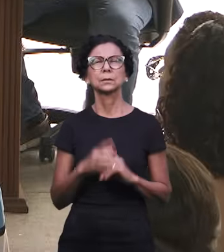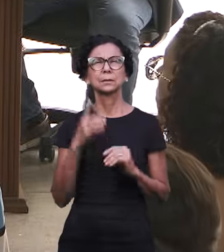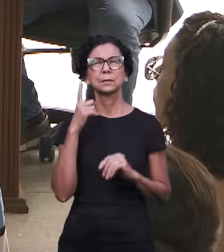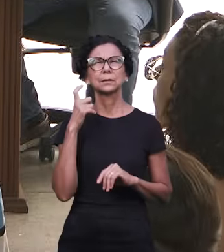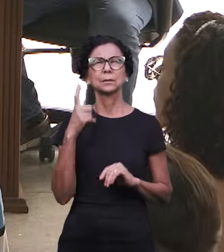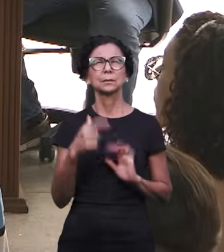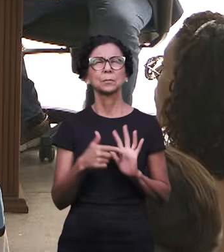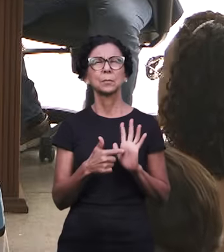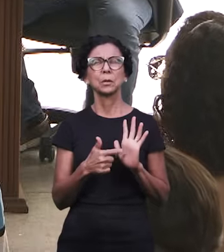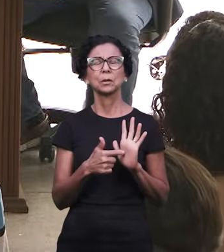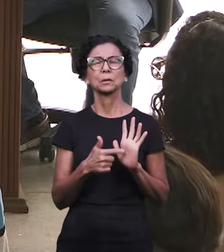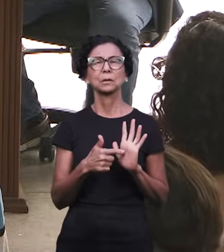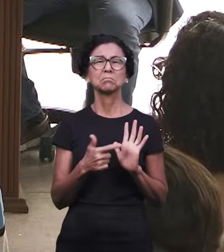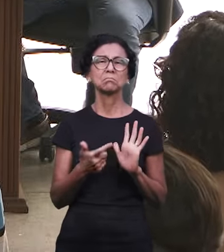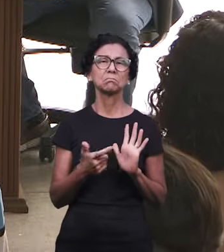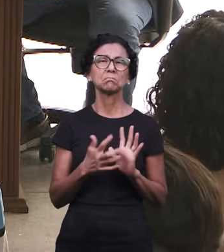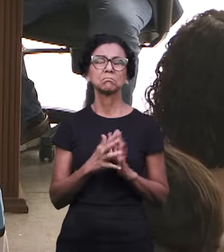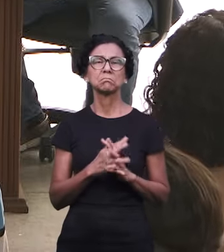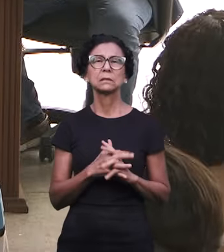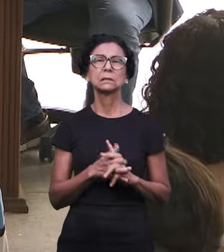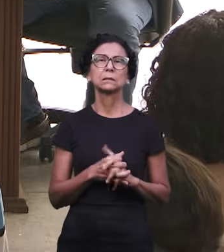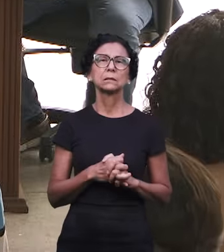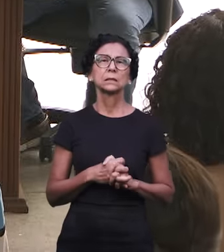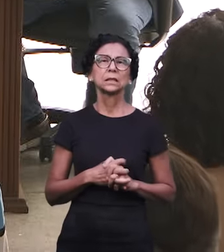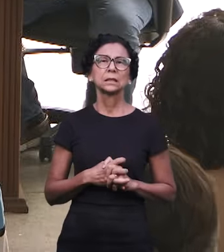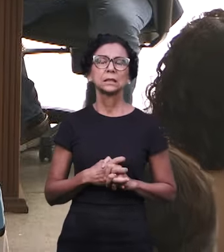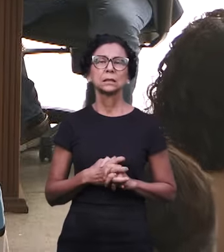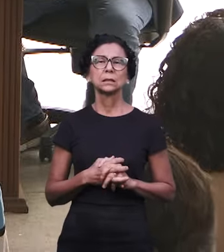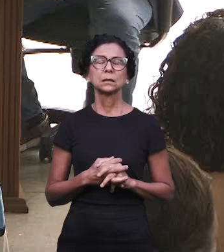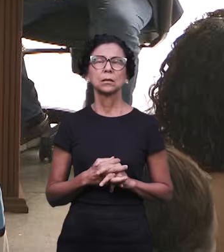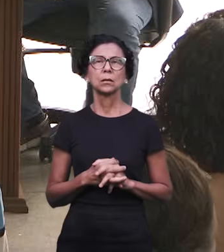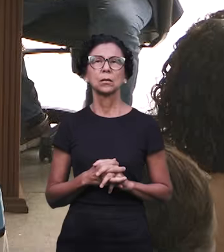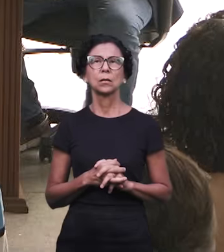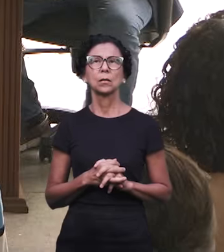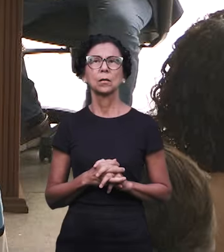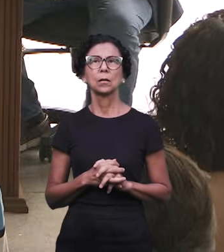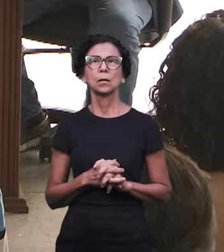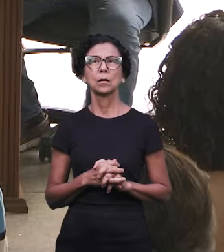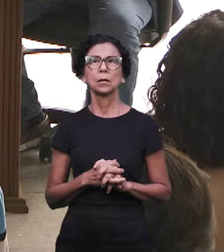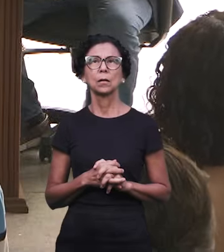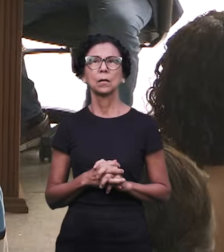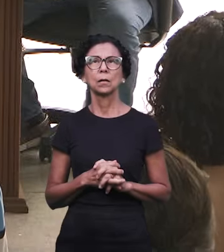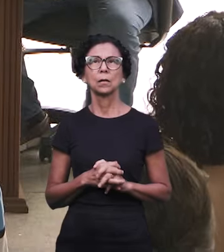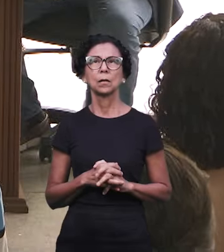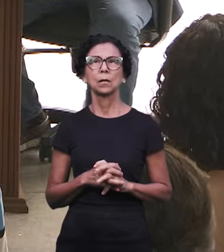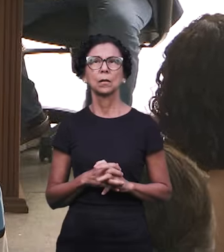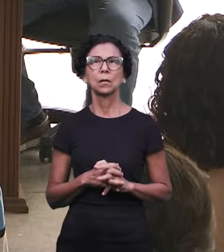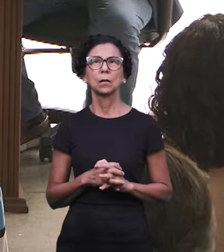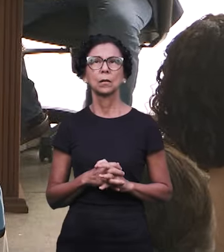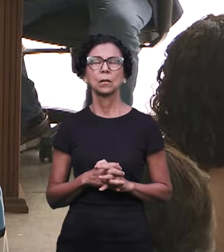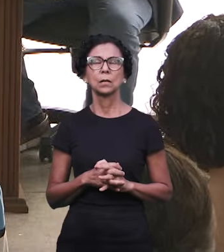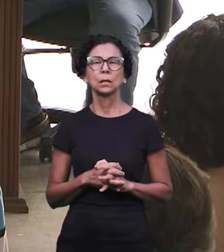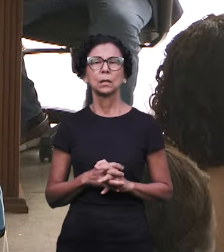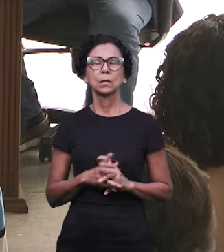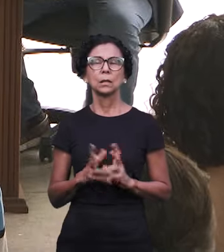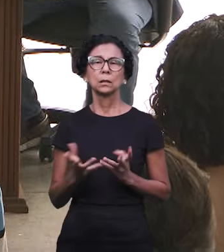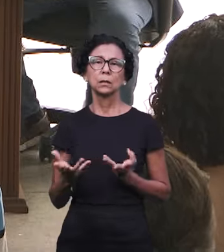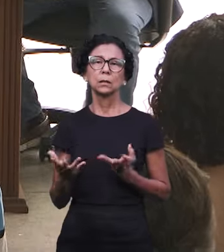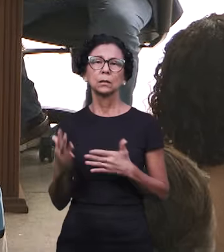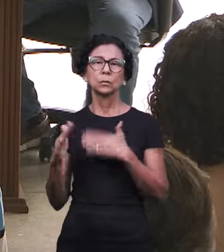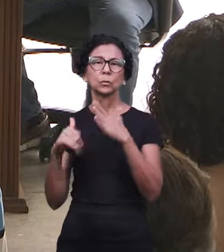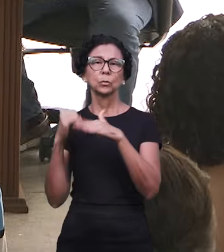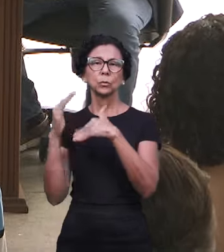Interessante que ele mostra exatamente, e contra ele não julgue que haja alcançado. Você está no